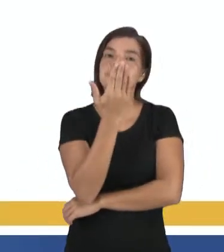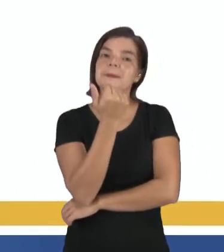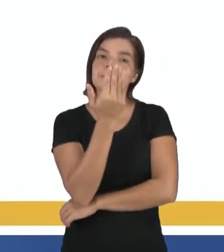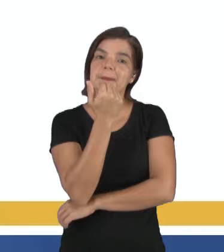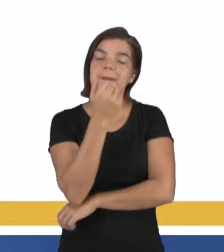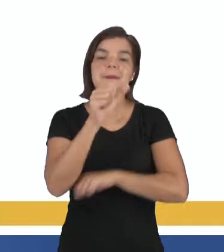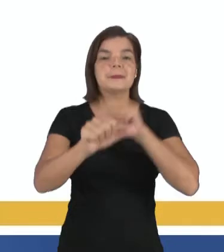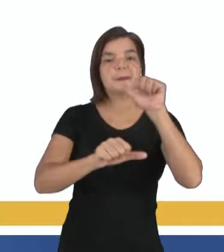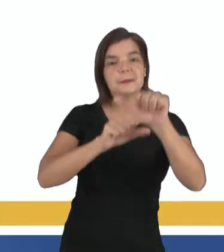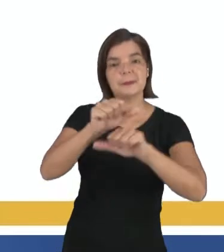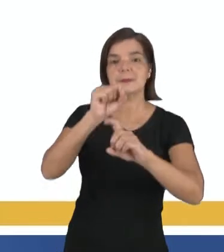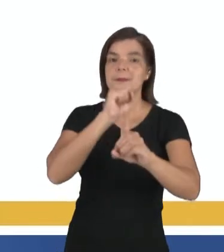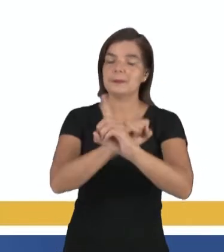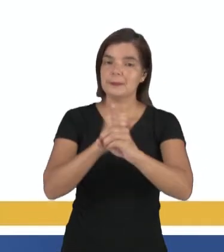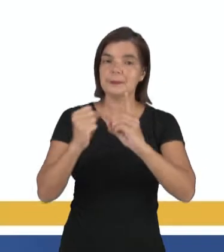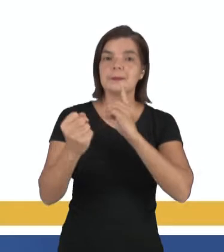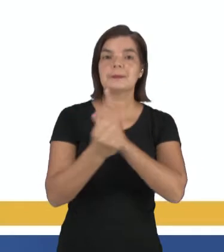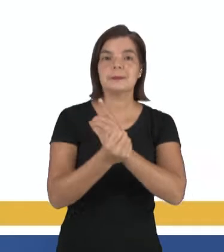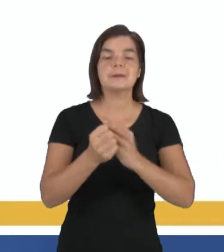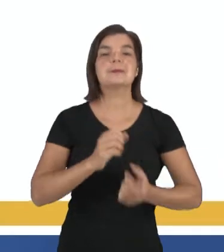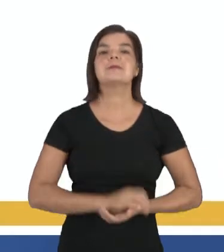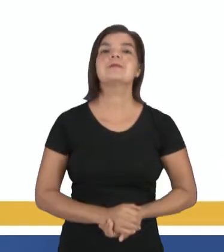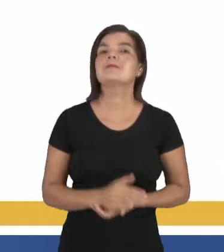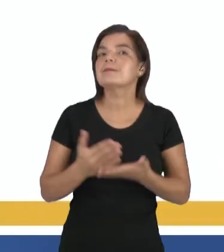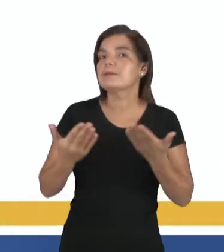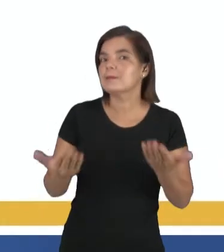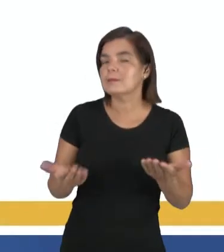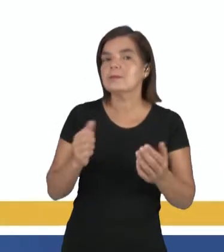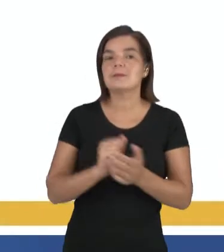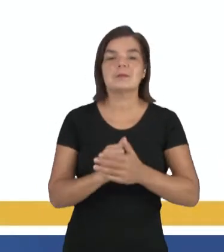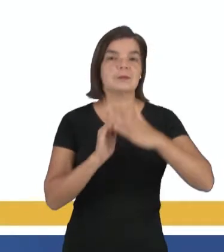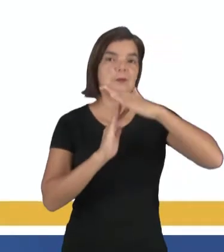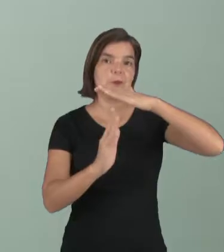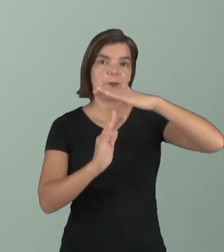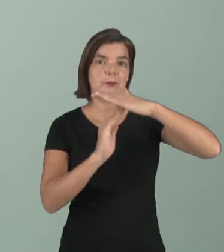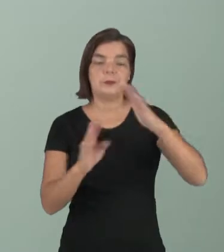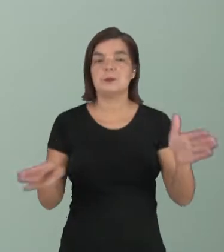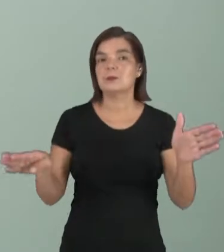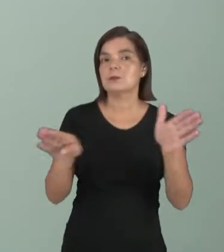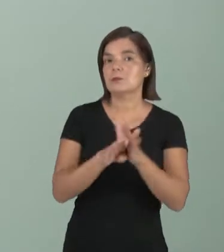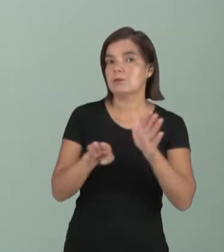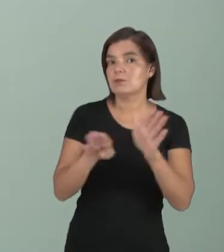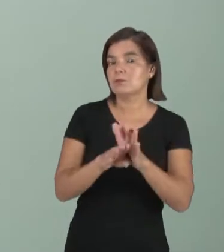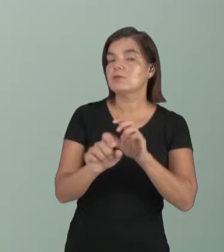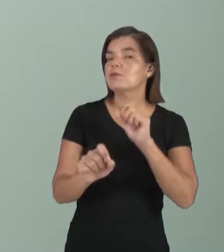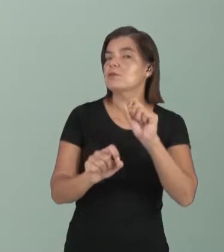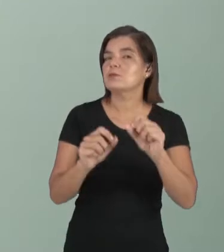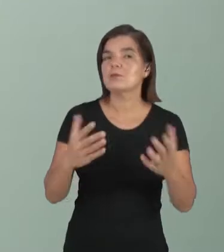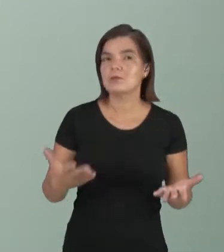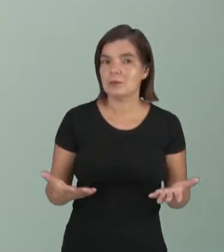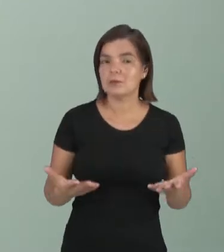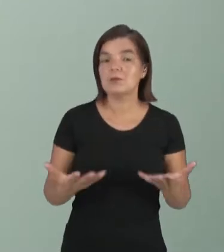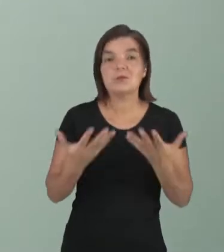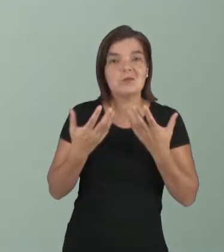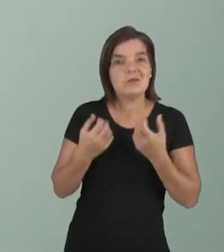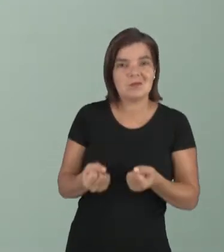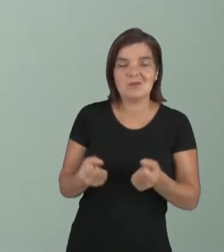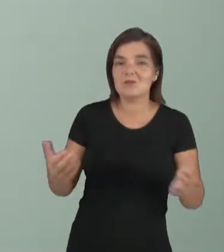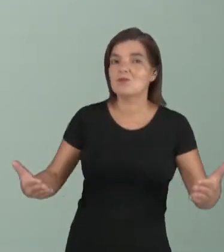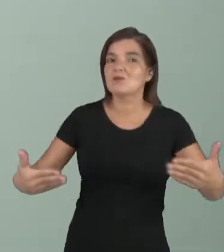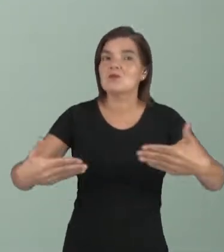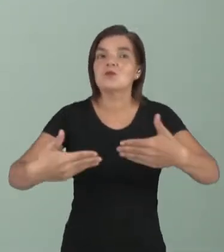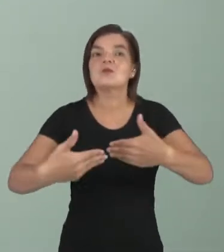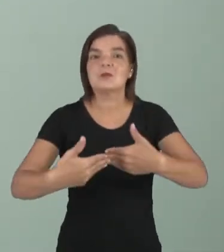âmbito da alimentação, e mudanças sociais. Então, esses migrantes, eles chegam, eles acabam não recebendo a